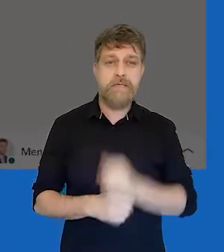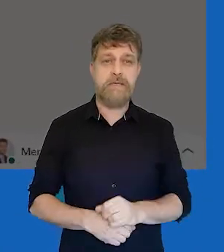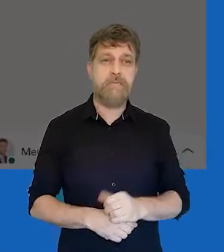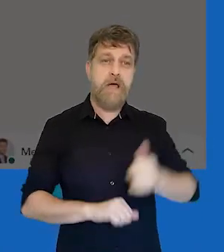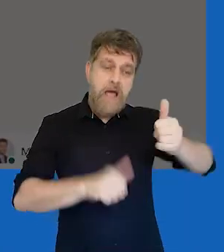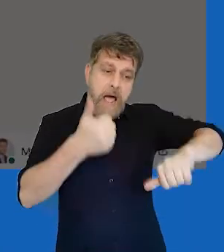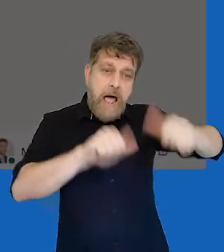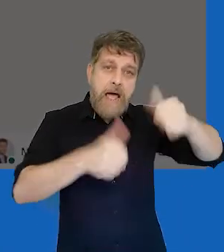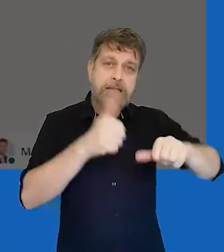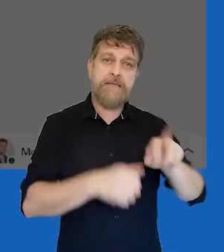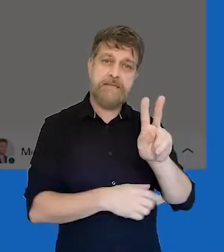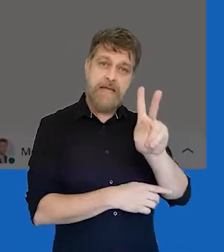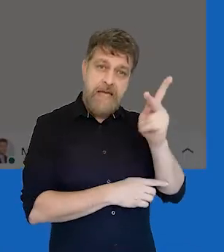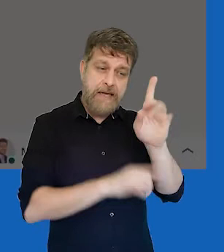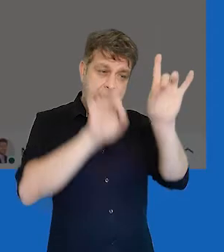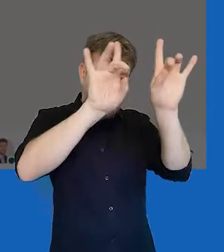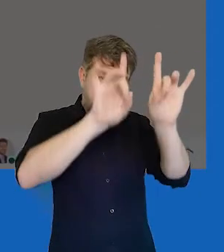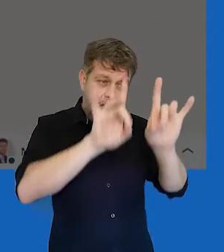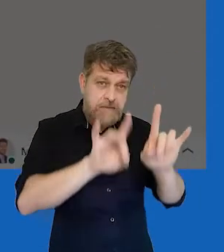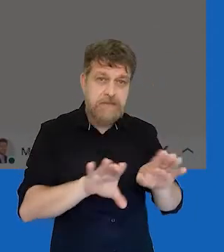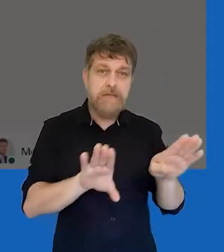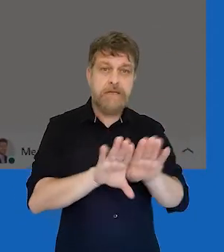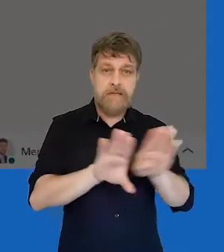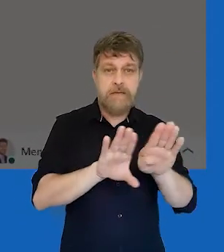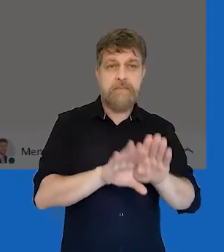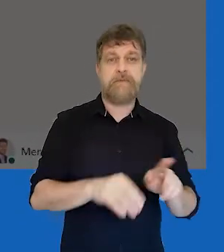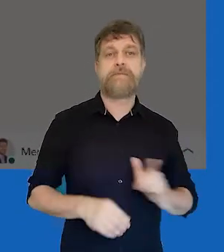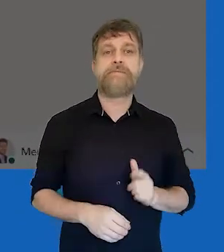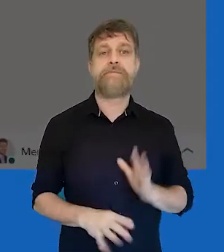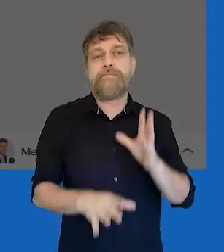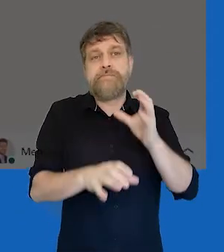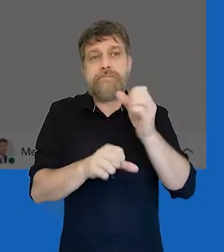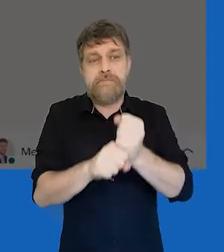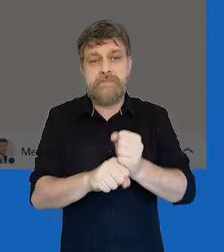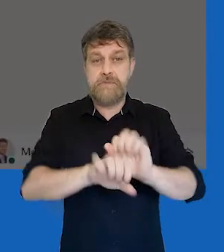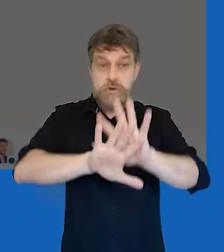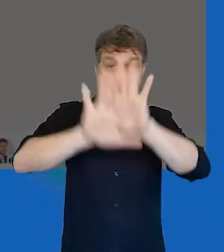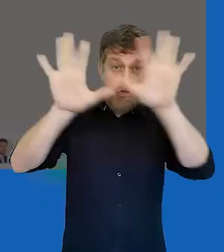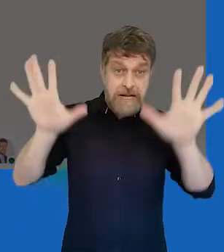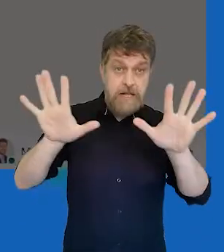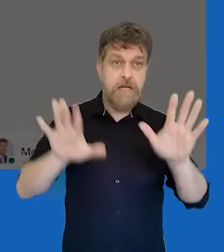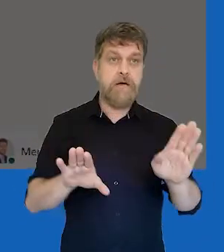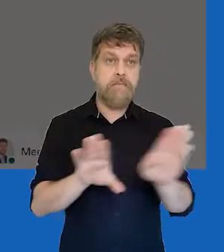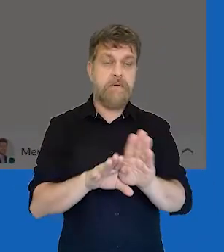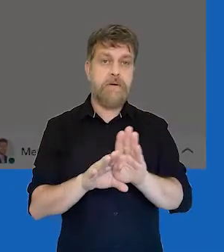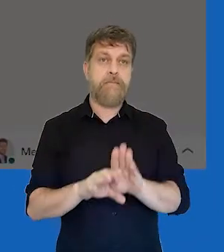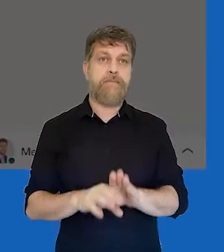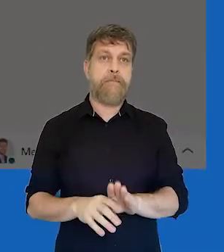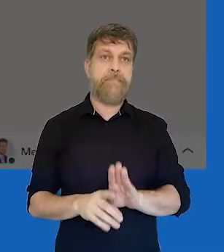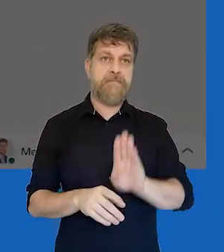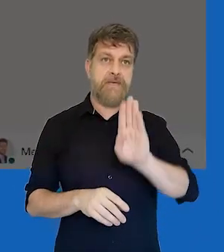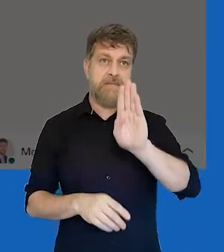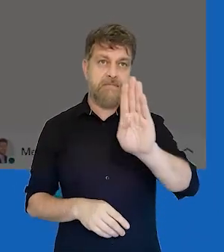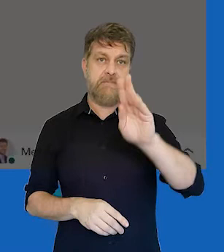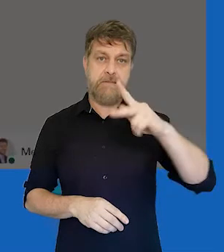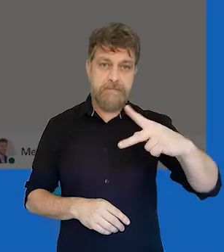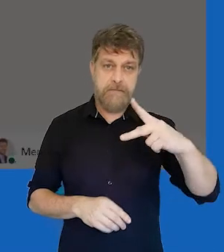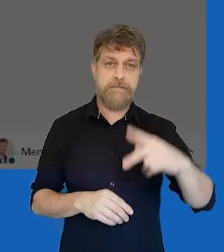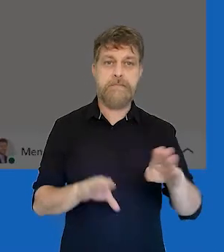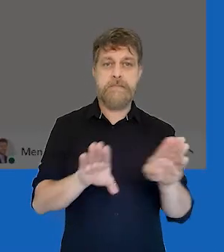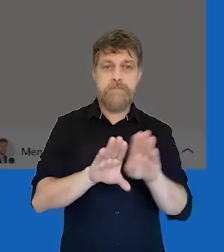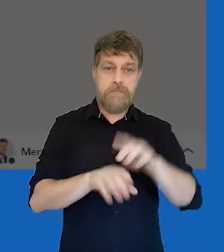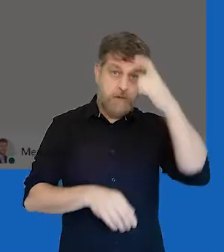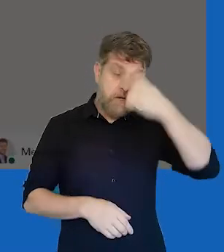analista um especialista de recrutamento e seleção um analista generalista e tirar Business Partner enfim cargos que eu